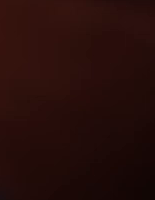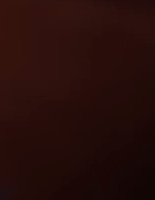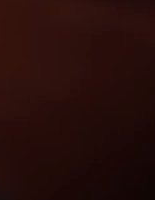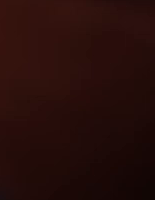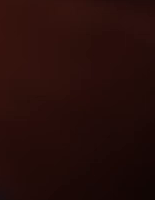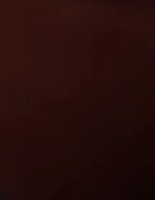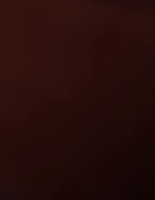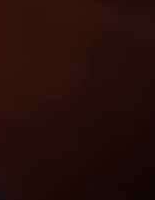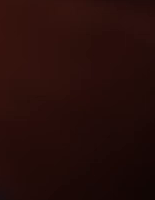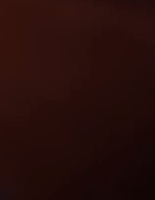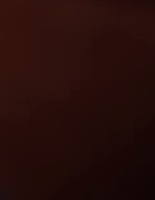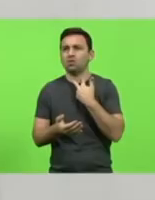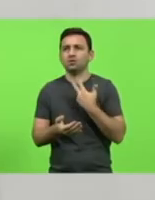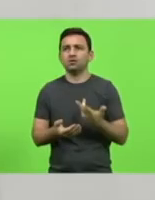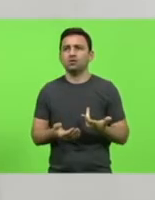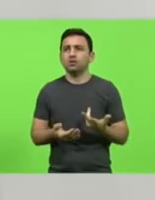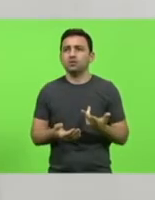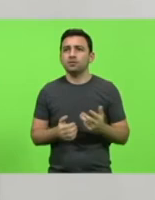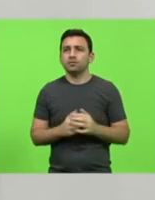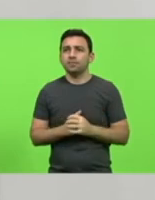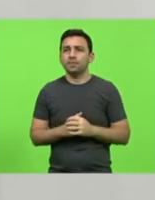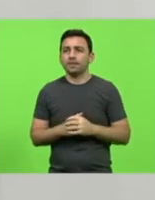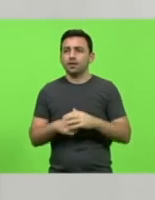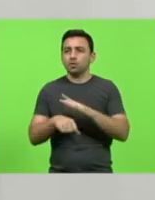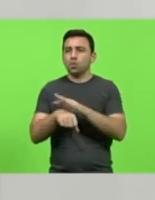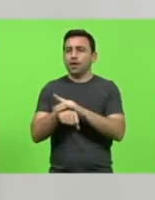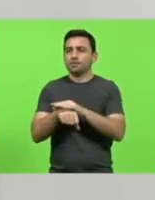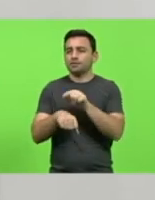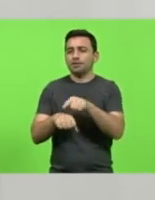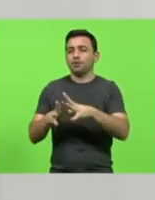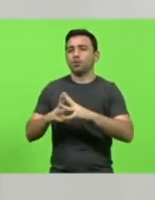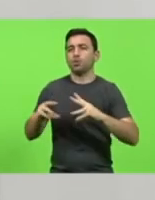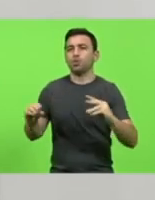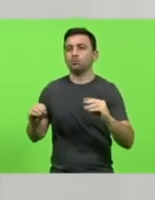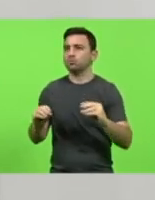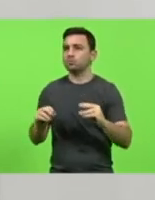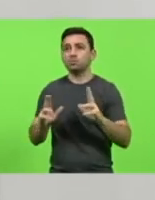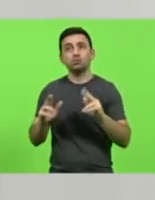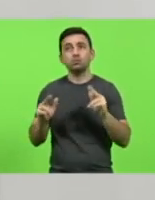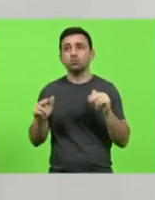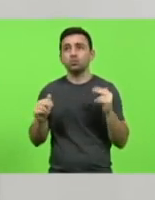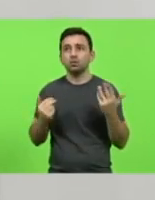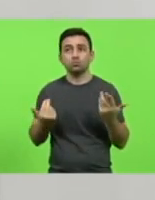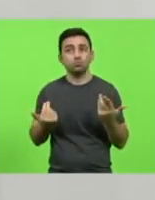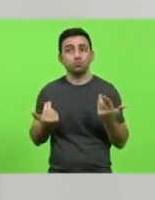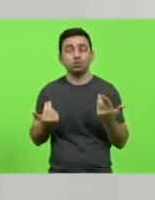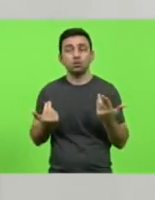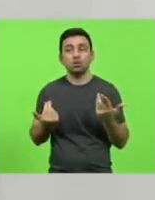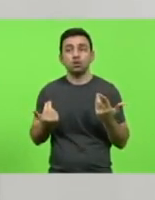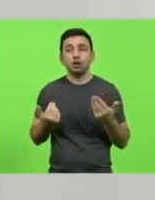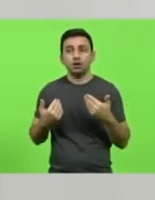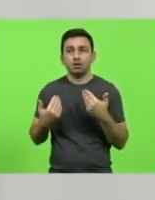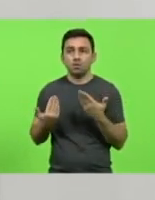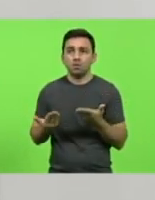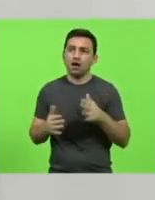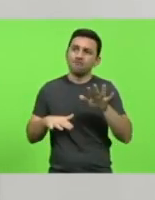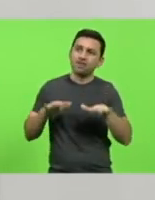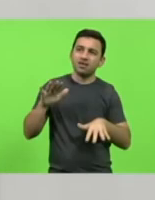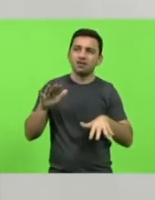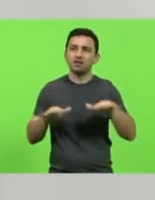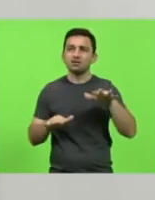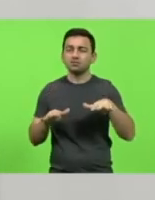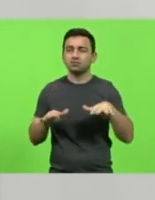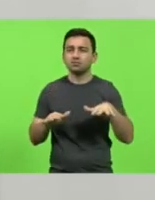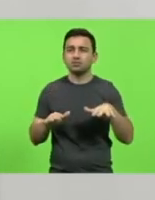no Conselho Regional de Medicina o projeto também prevê a dispensa de laudo médico ou laudo médico pericial